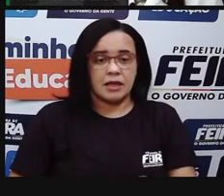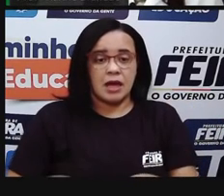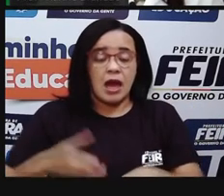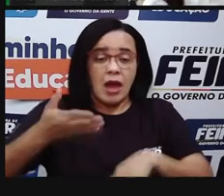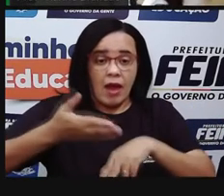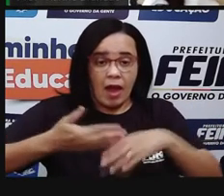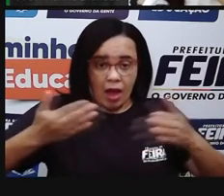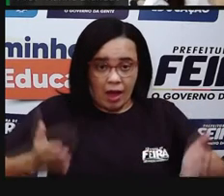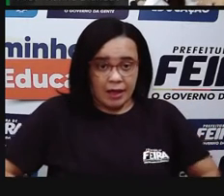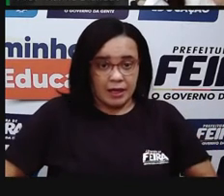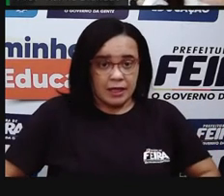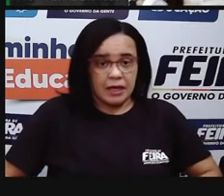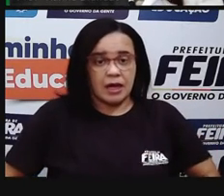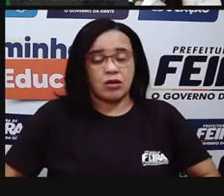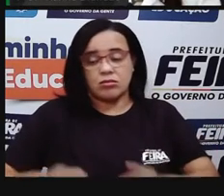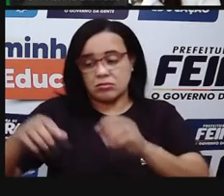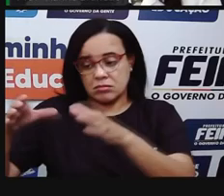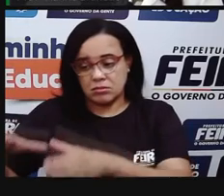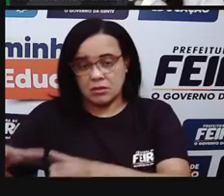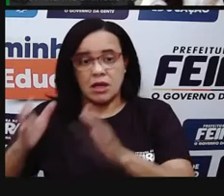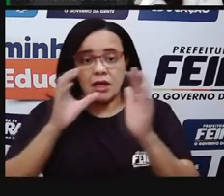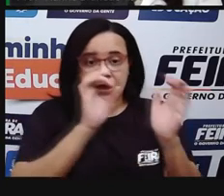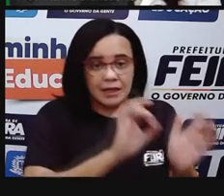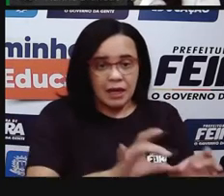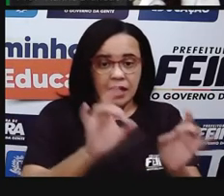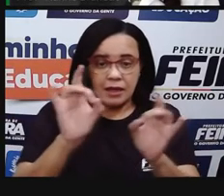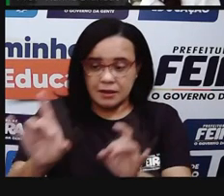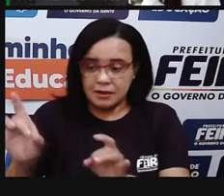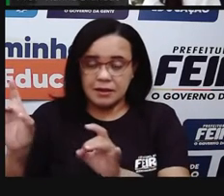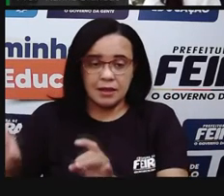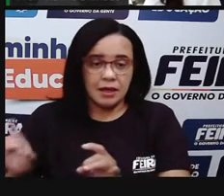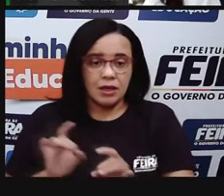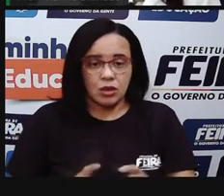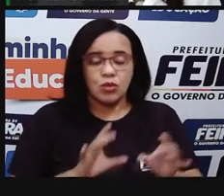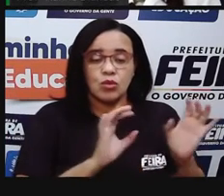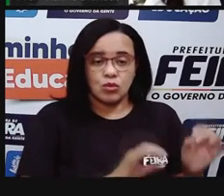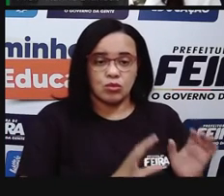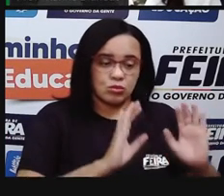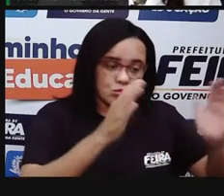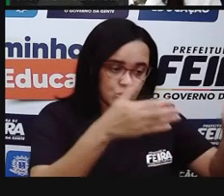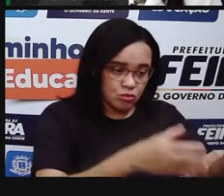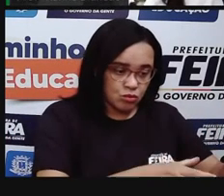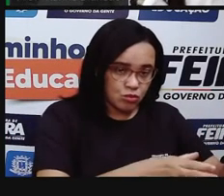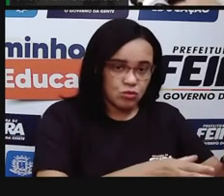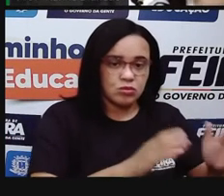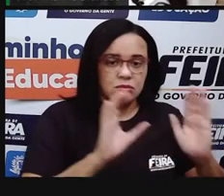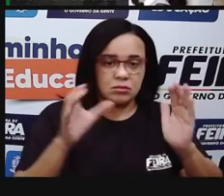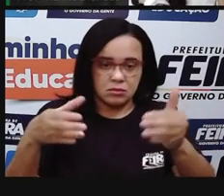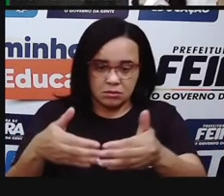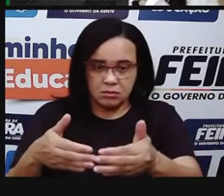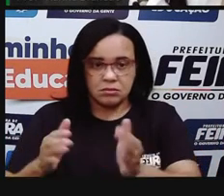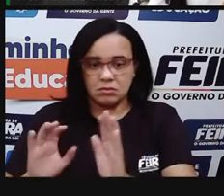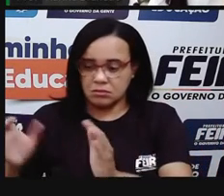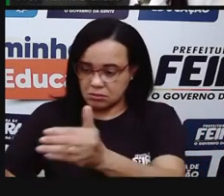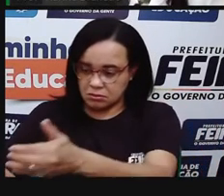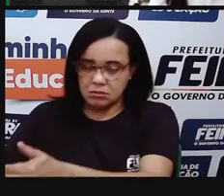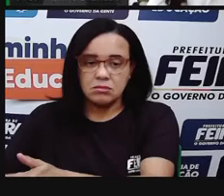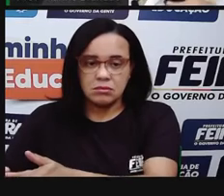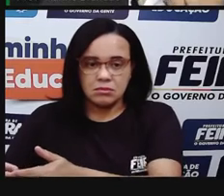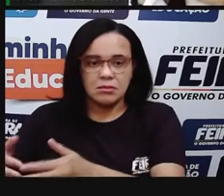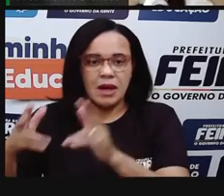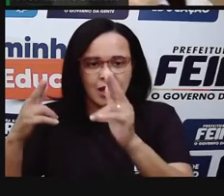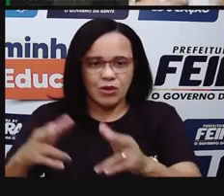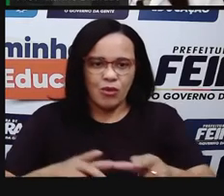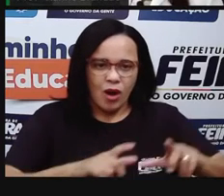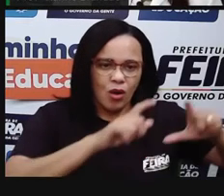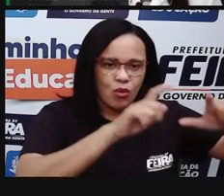pares de roupa, né? A gente vai separar em um ambiente diferente do guarda-roupa. Se eu vou pegar as calças,